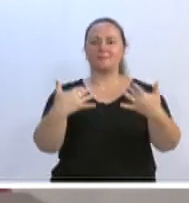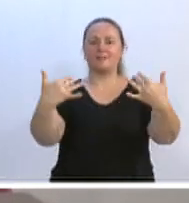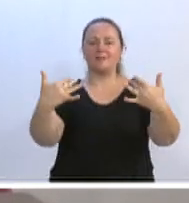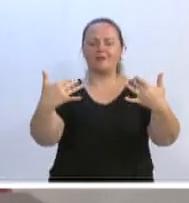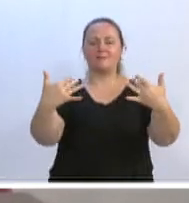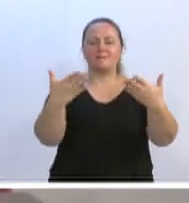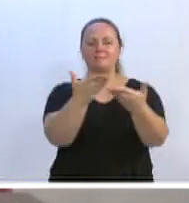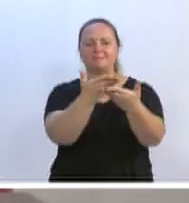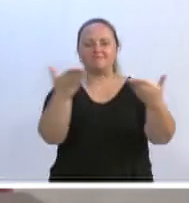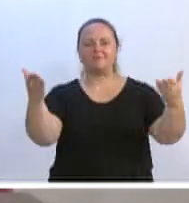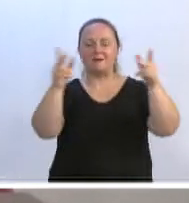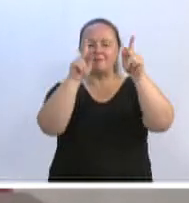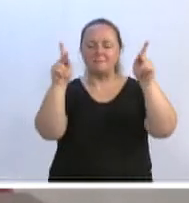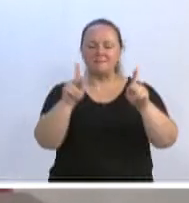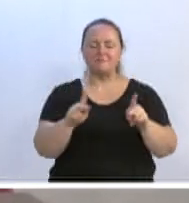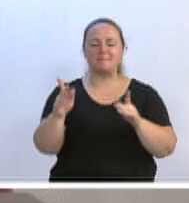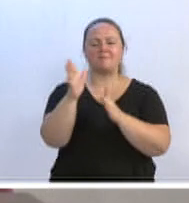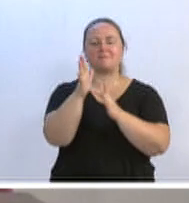Jesus.